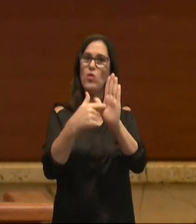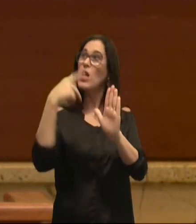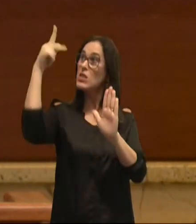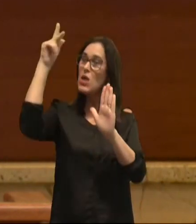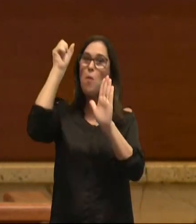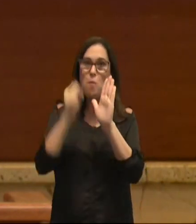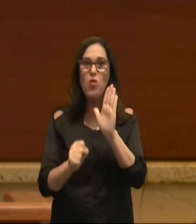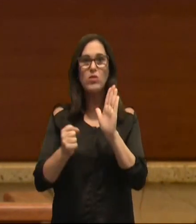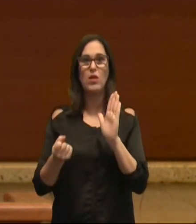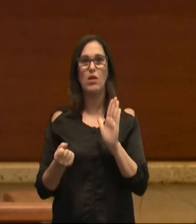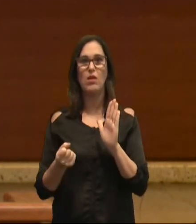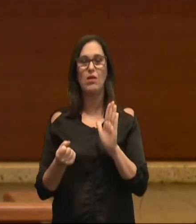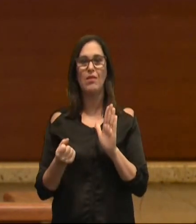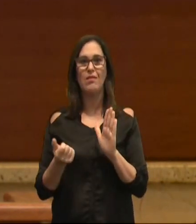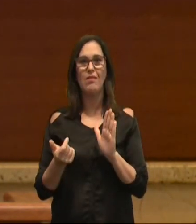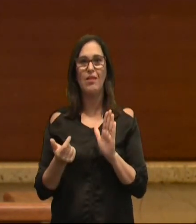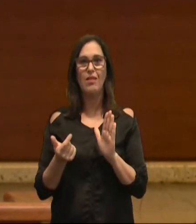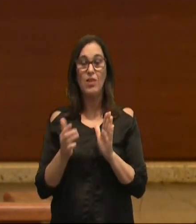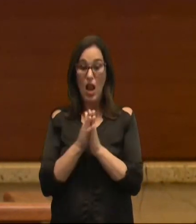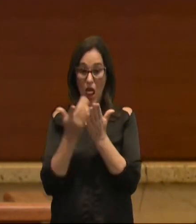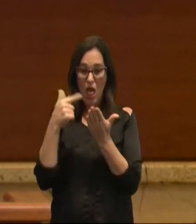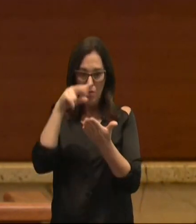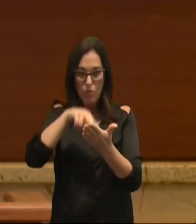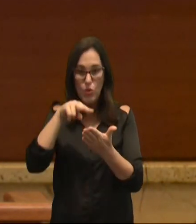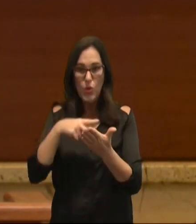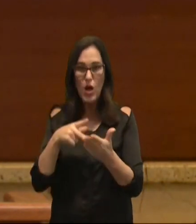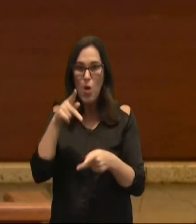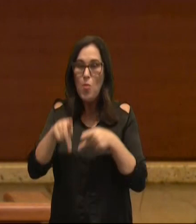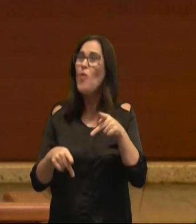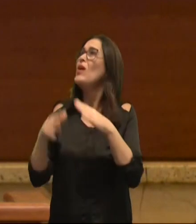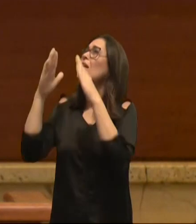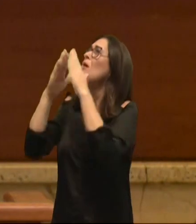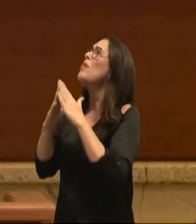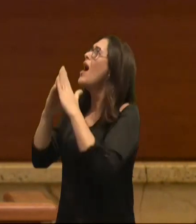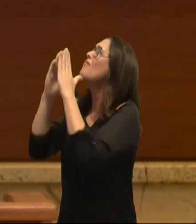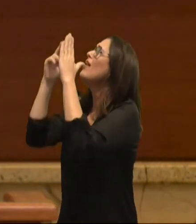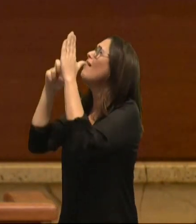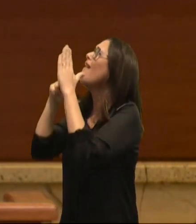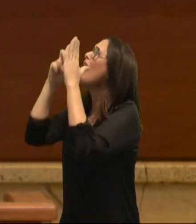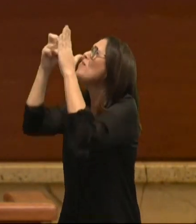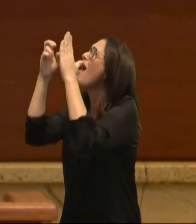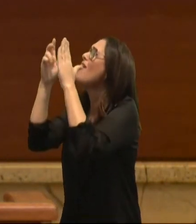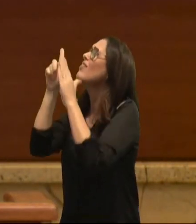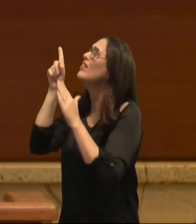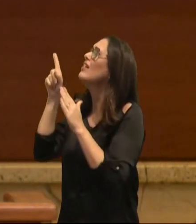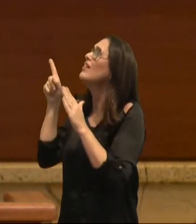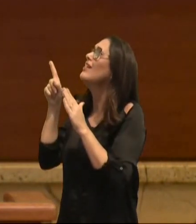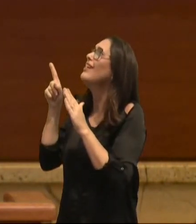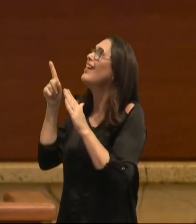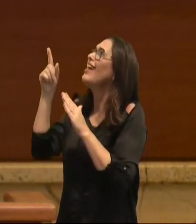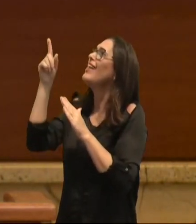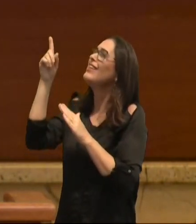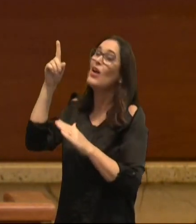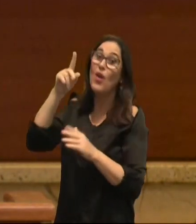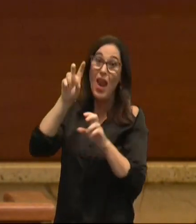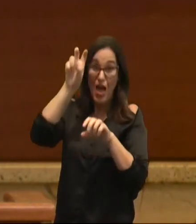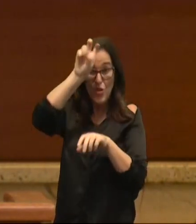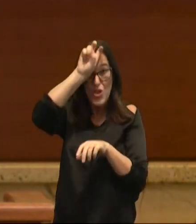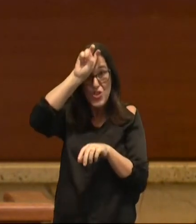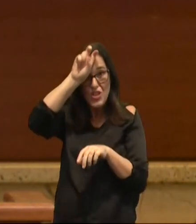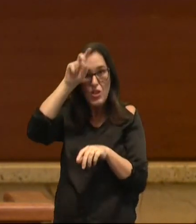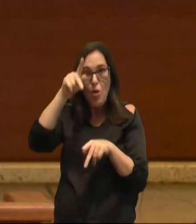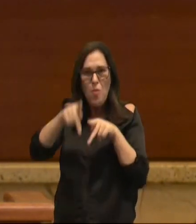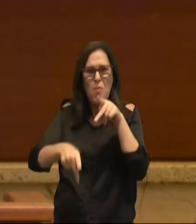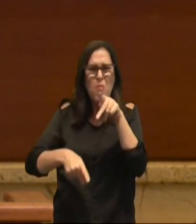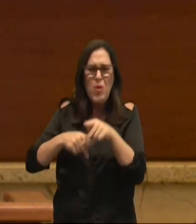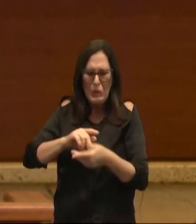poder. Quando nós lemos na Bíblia, quando o povo clamava e rogava a Deus, assim foi ali no Egito, quando aquele